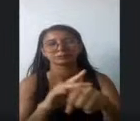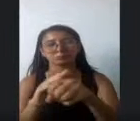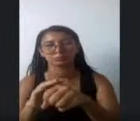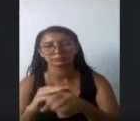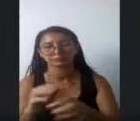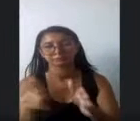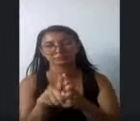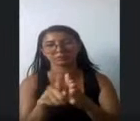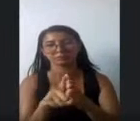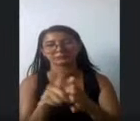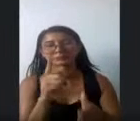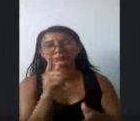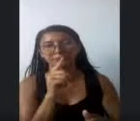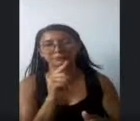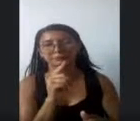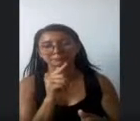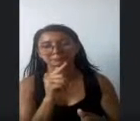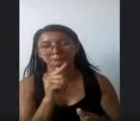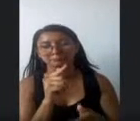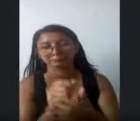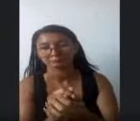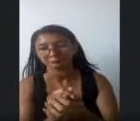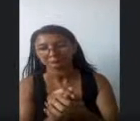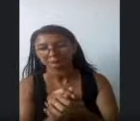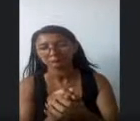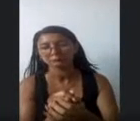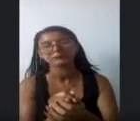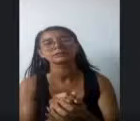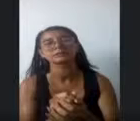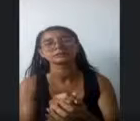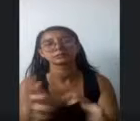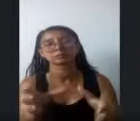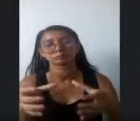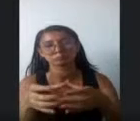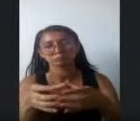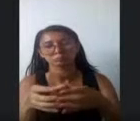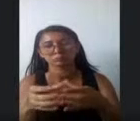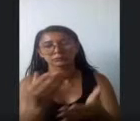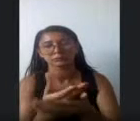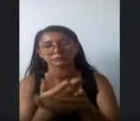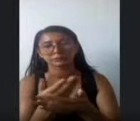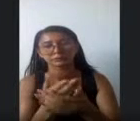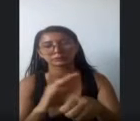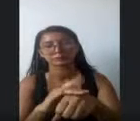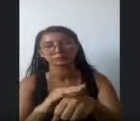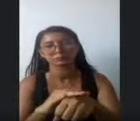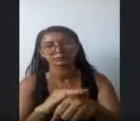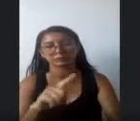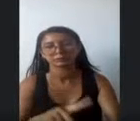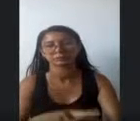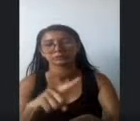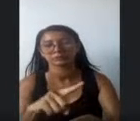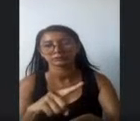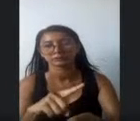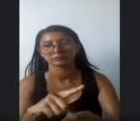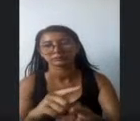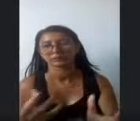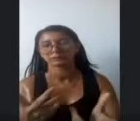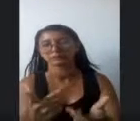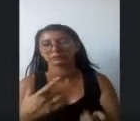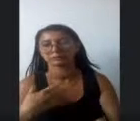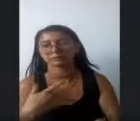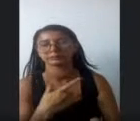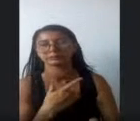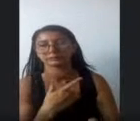fazemos parte do núcleo de estudos de pesquisas em agravos infecciosos e qualidade de vida, nós pensamos em trabalhar o contexto